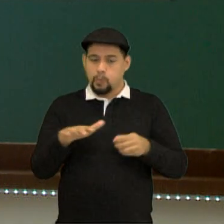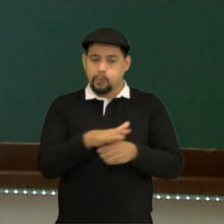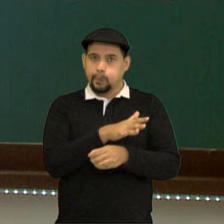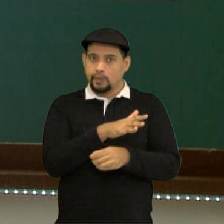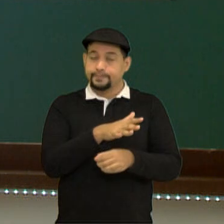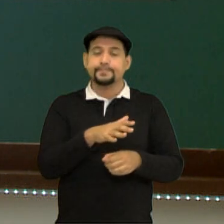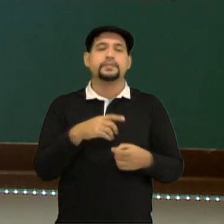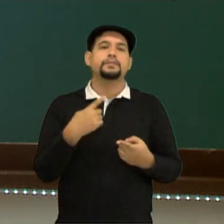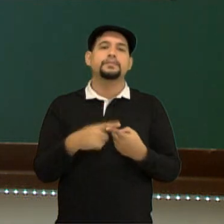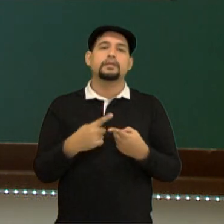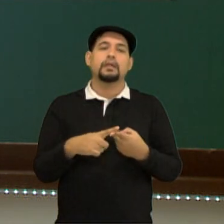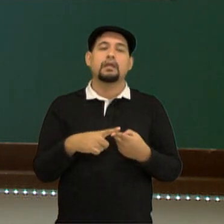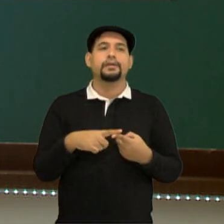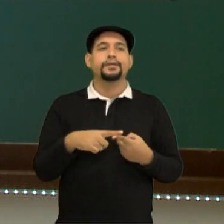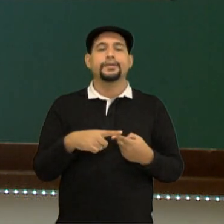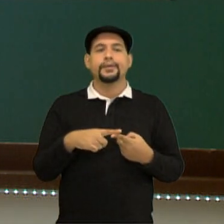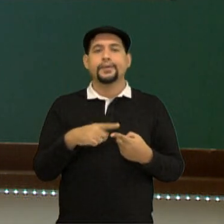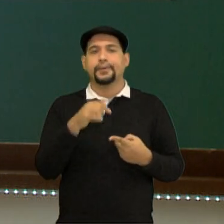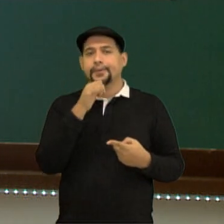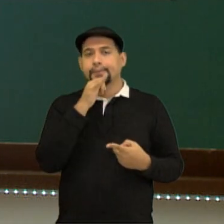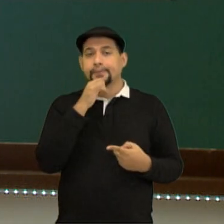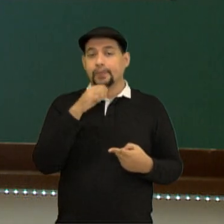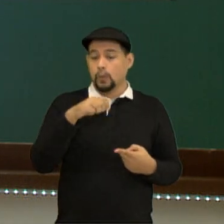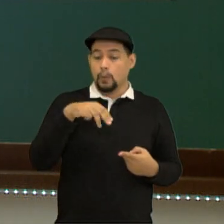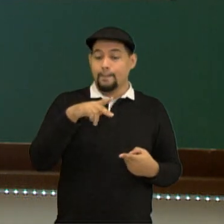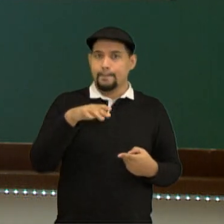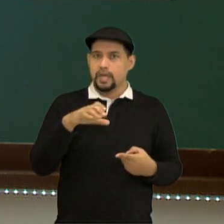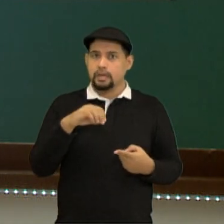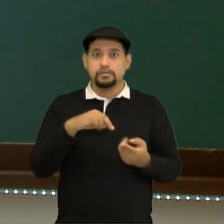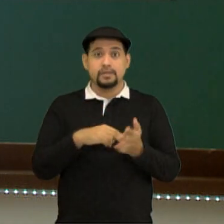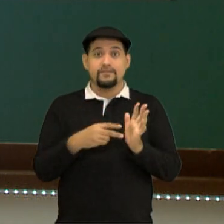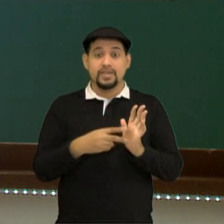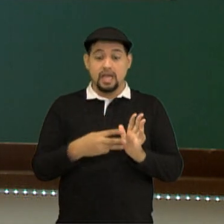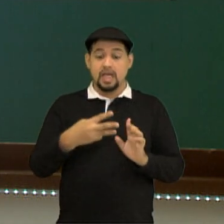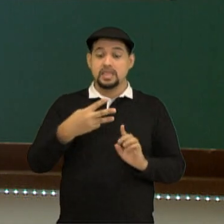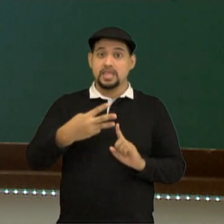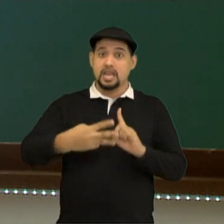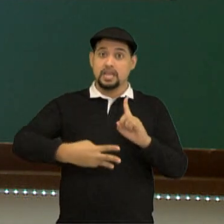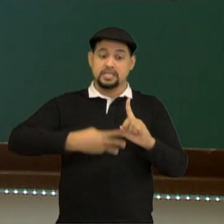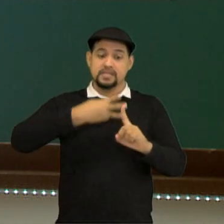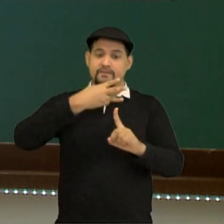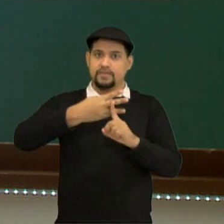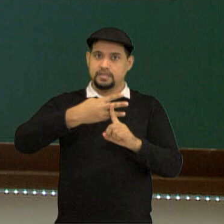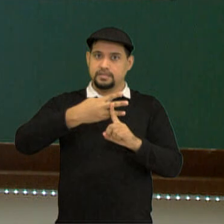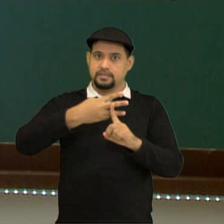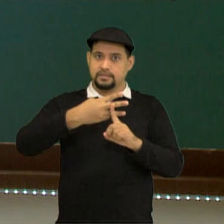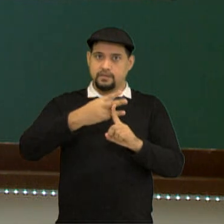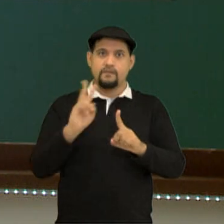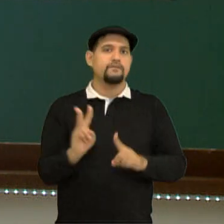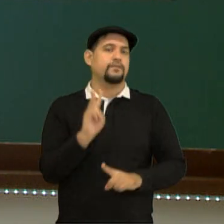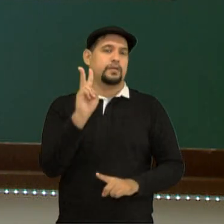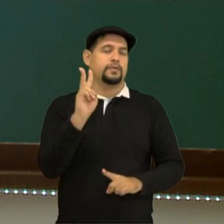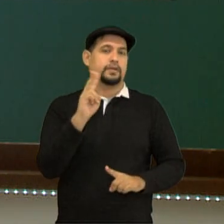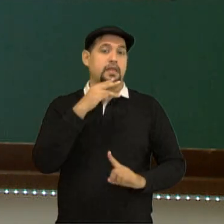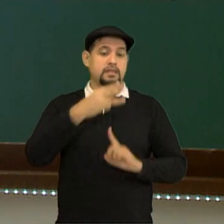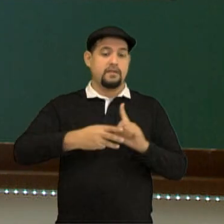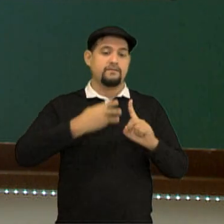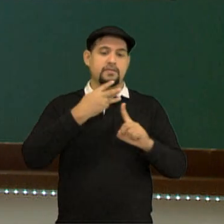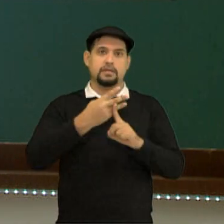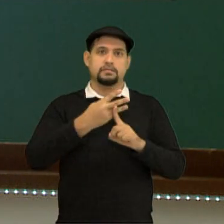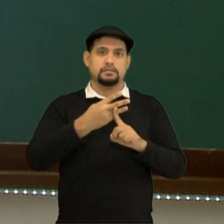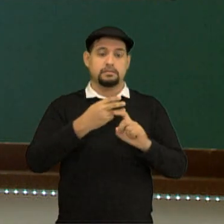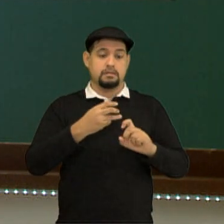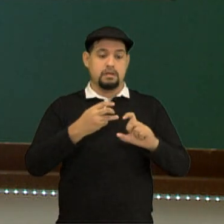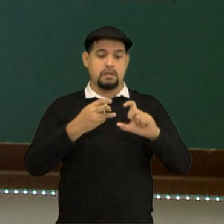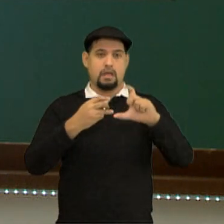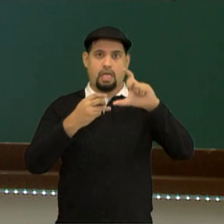do meio corresponde ao triplo da altura do que está anterior. Então, se precisar,